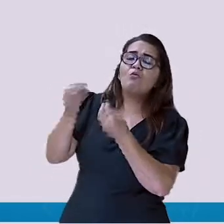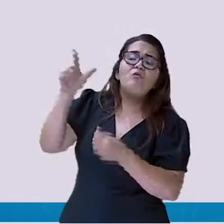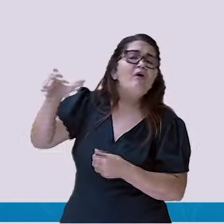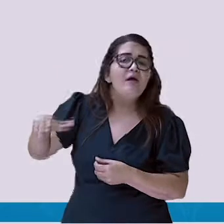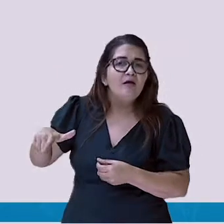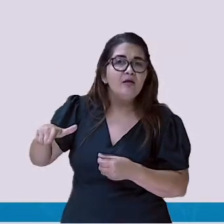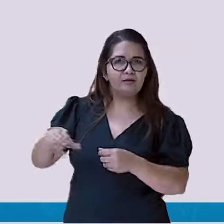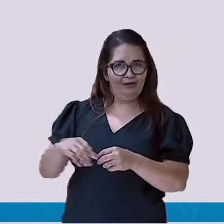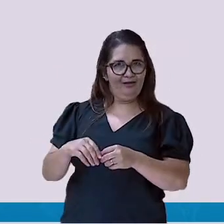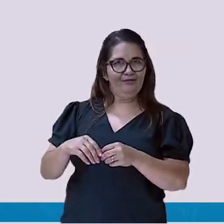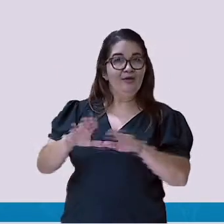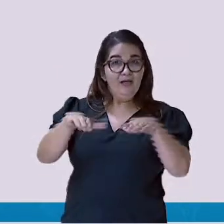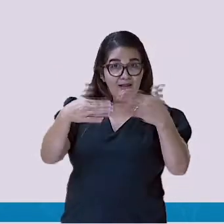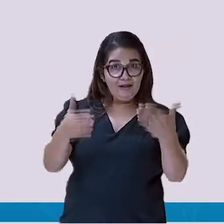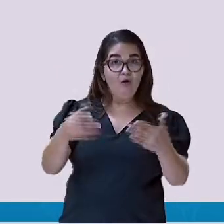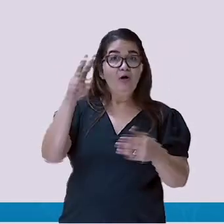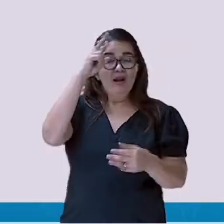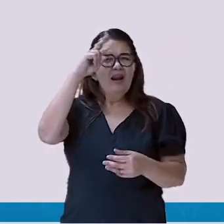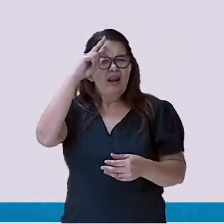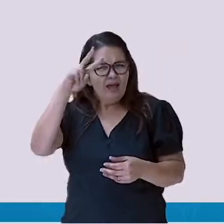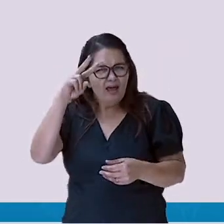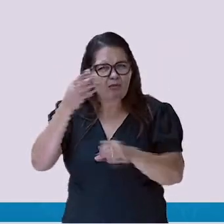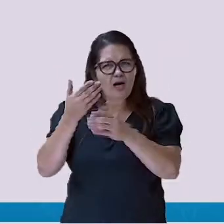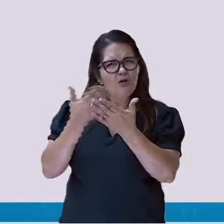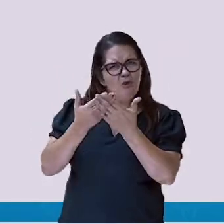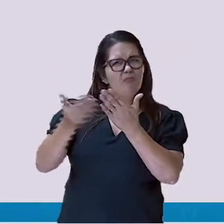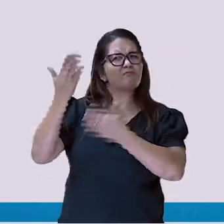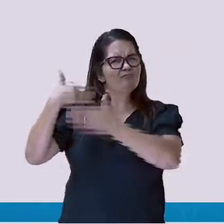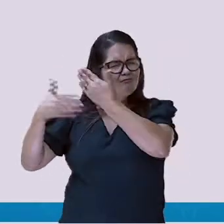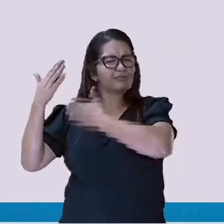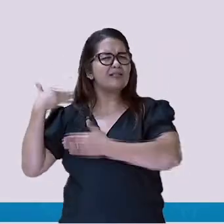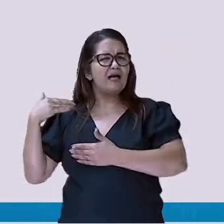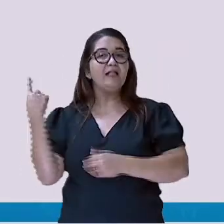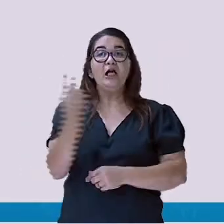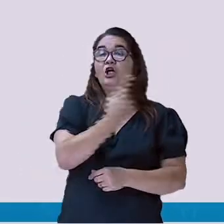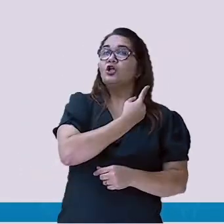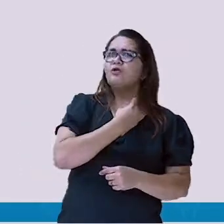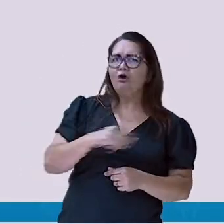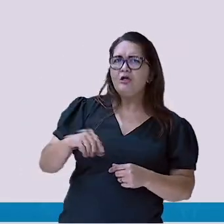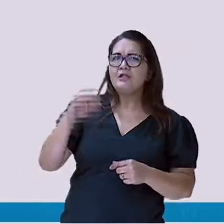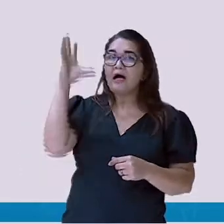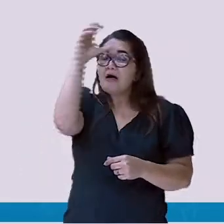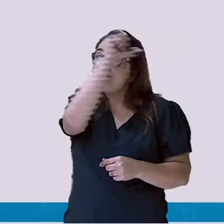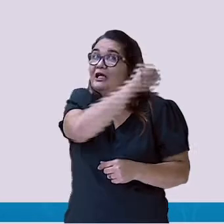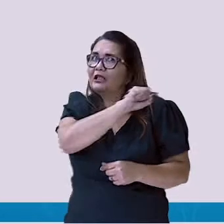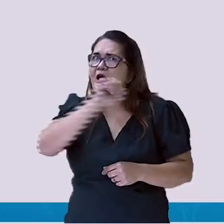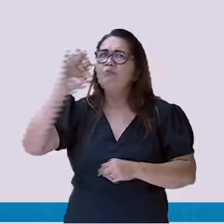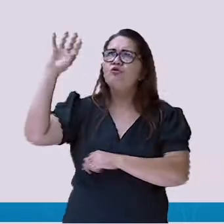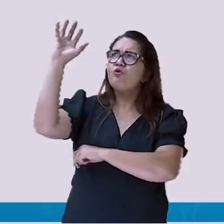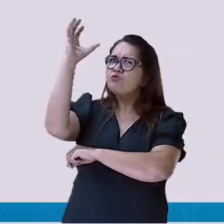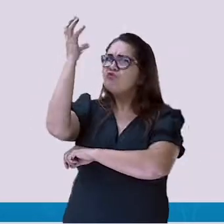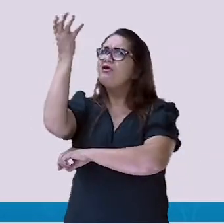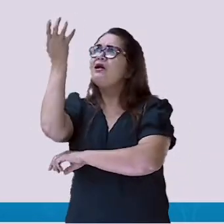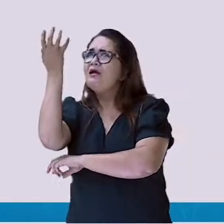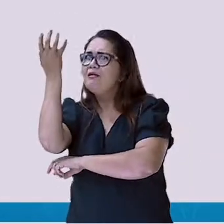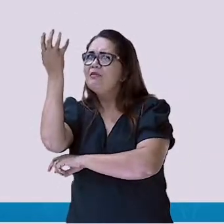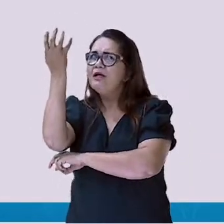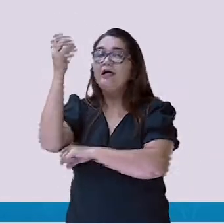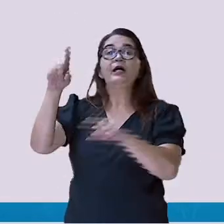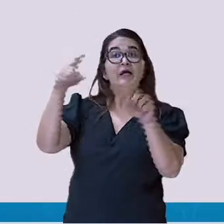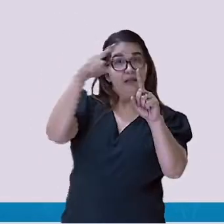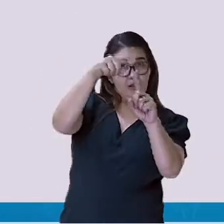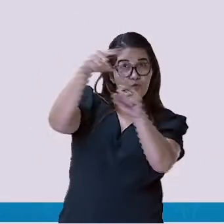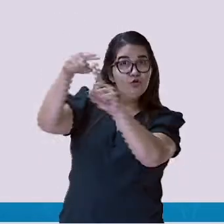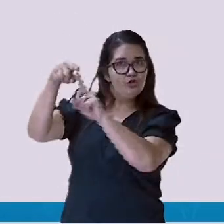daquela região. Lembra que em uma aula passada a gente falou sobre clima e a gente falou quais são os tipos de clima? Eu pedi para que